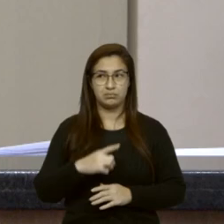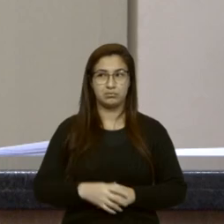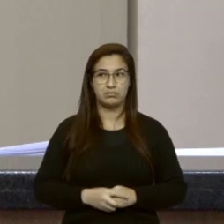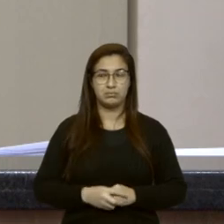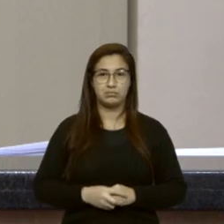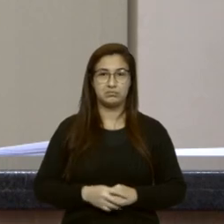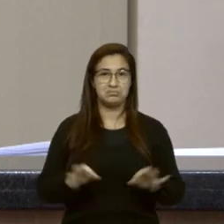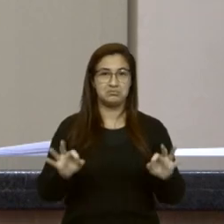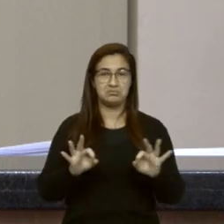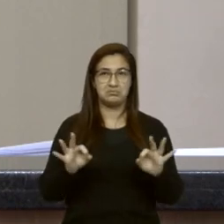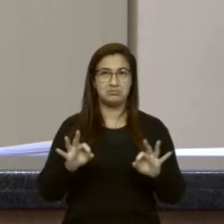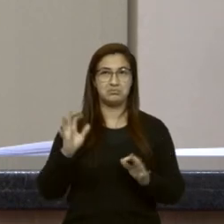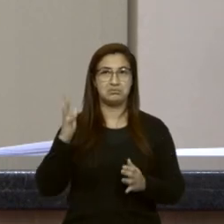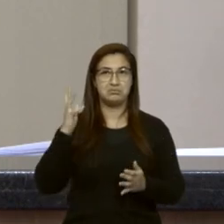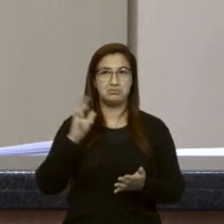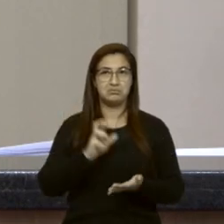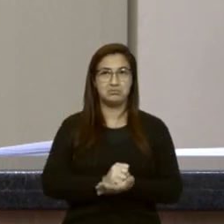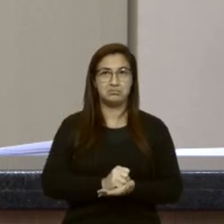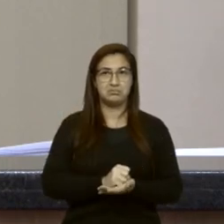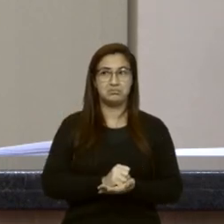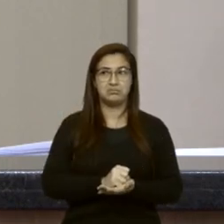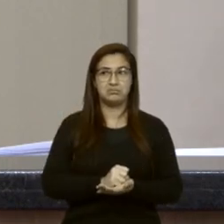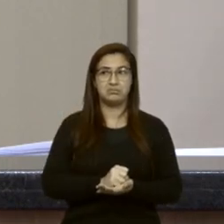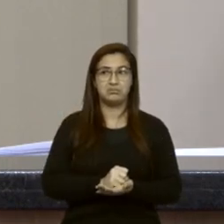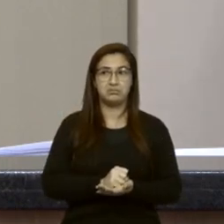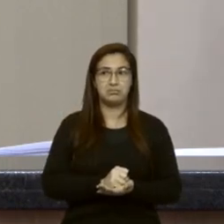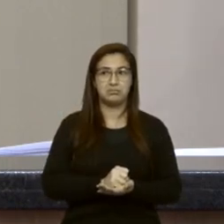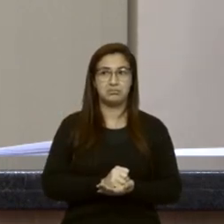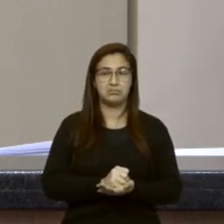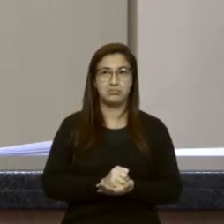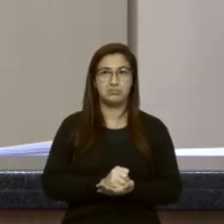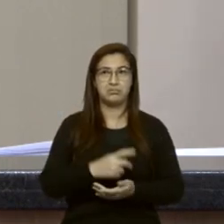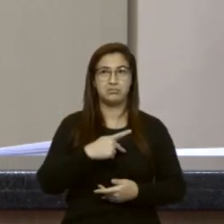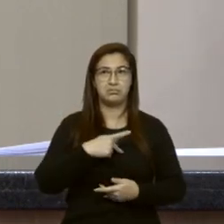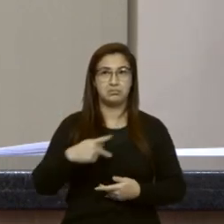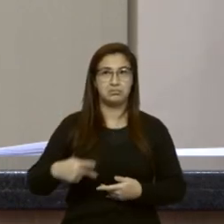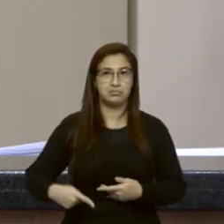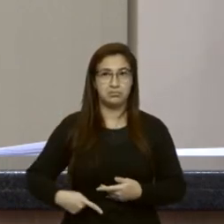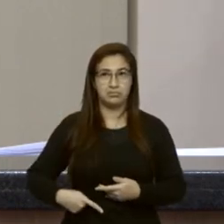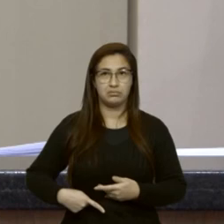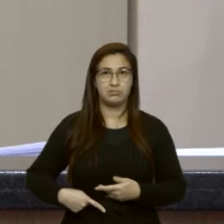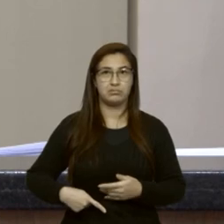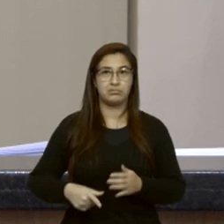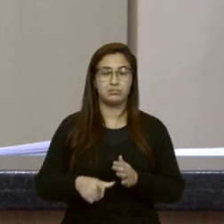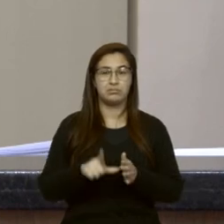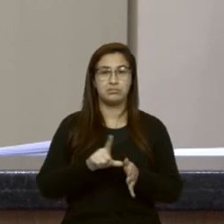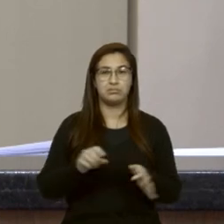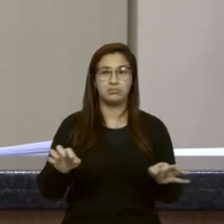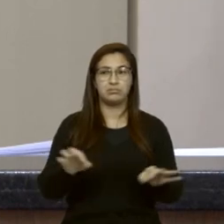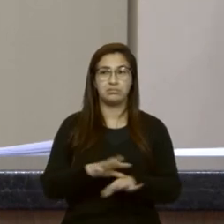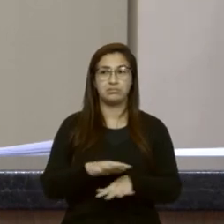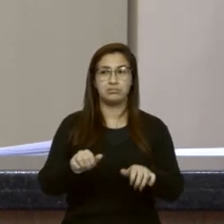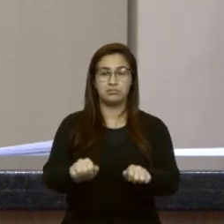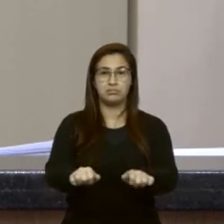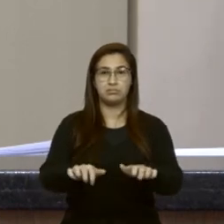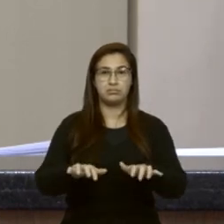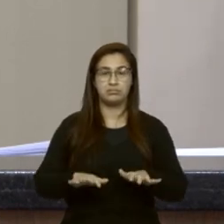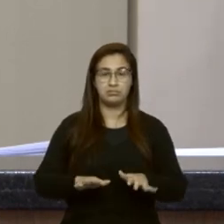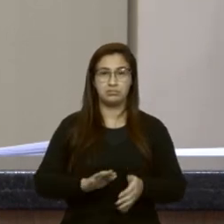Não havendo mais oradores inscritos, esta presidência, antes de encerrar a